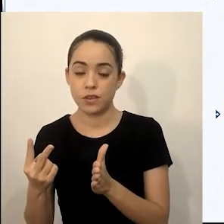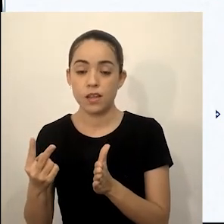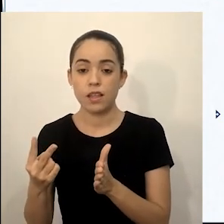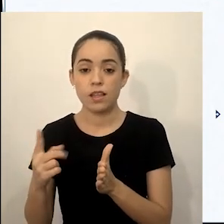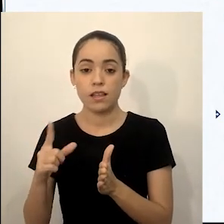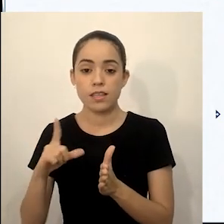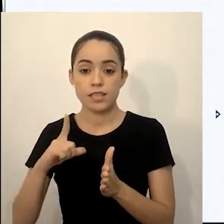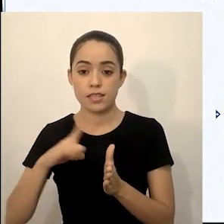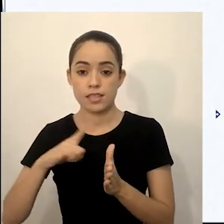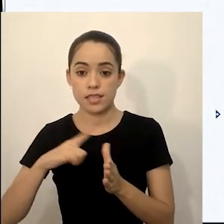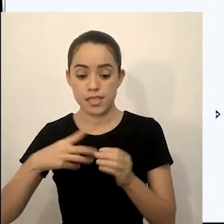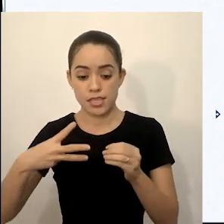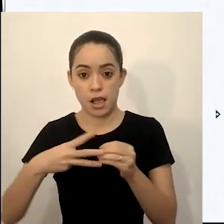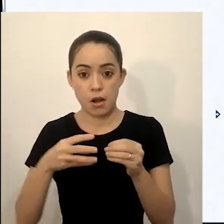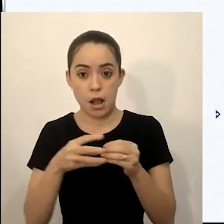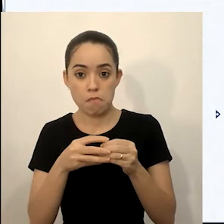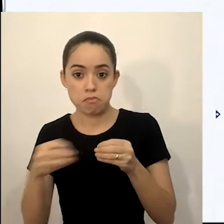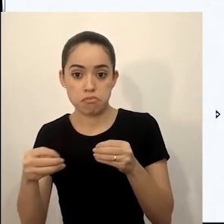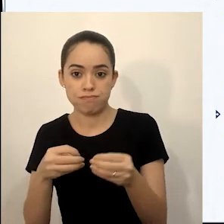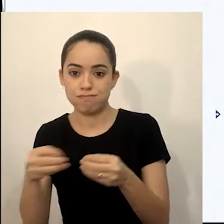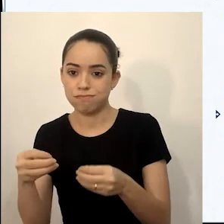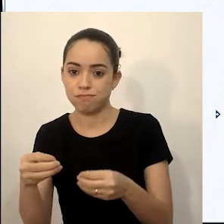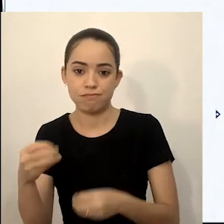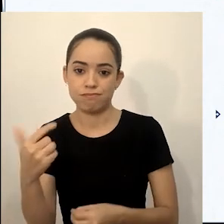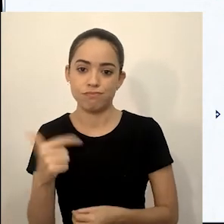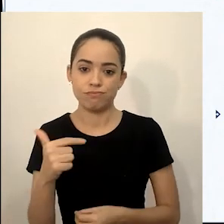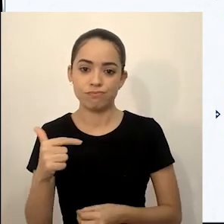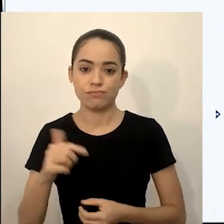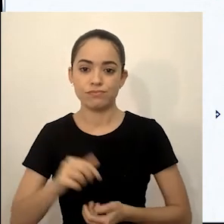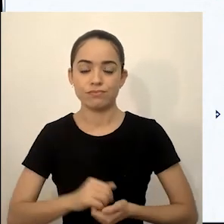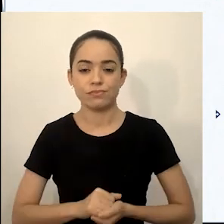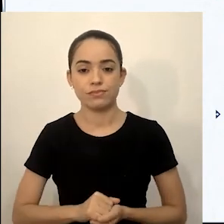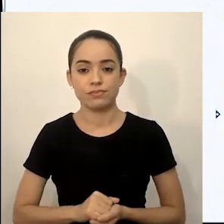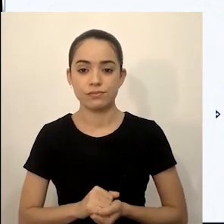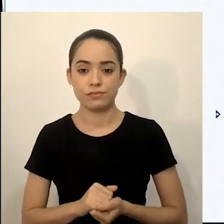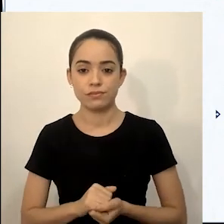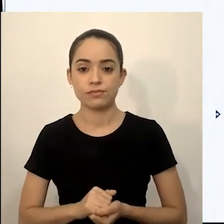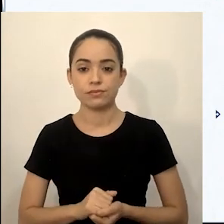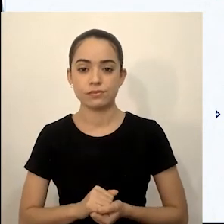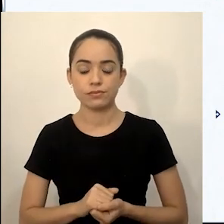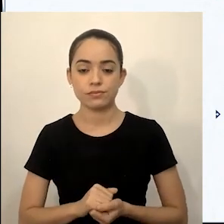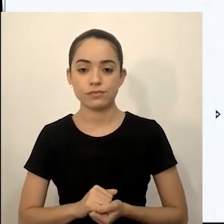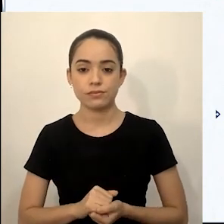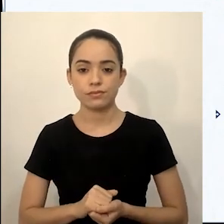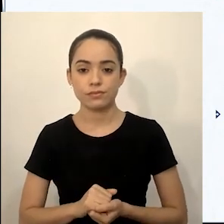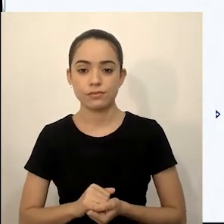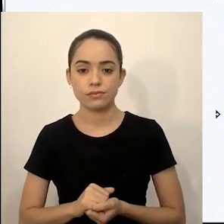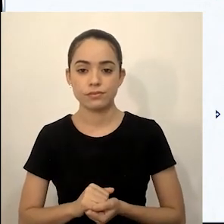não há divisão celular.